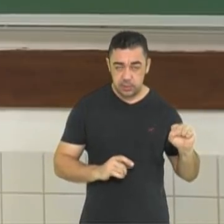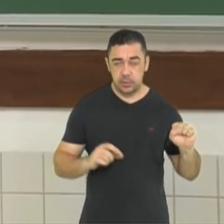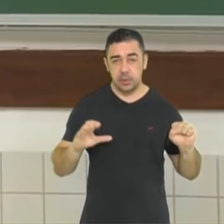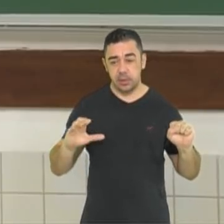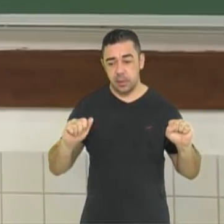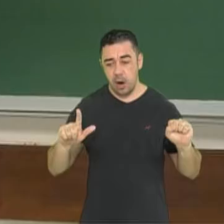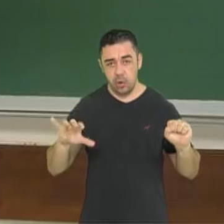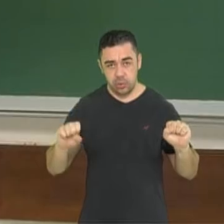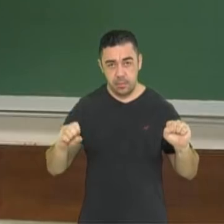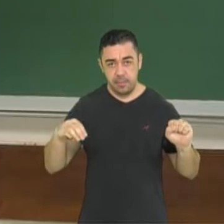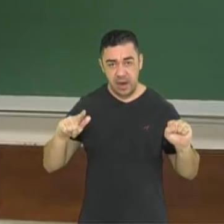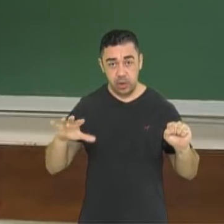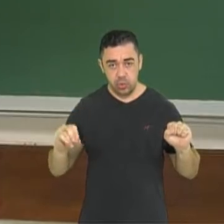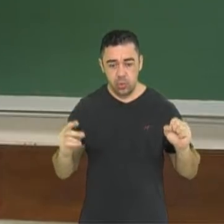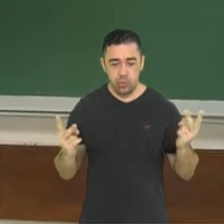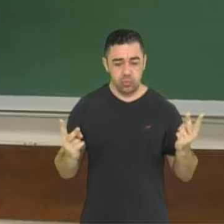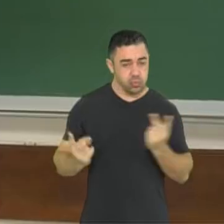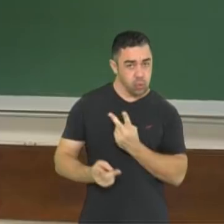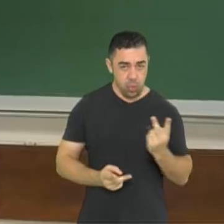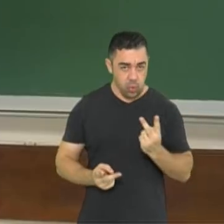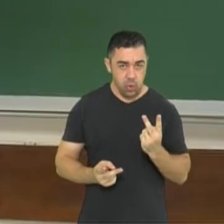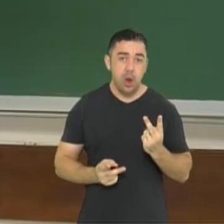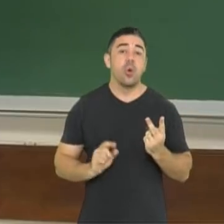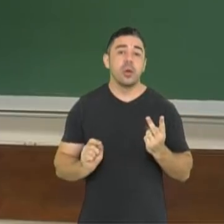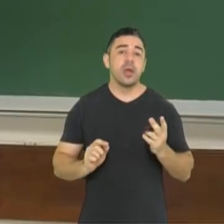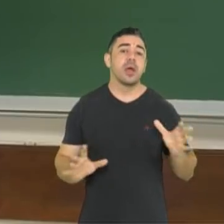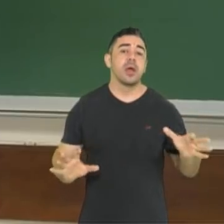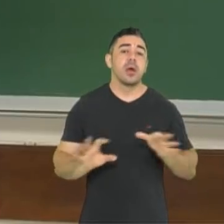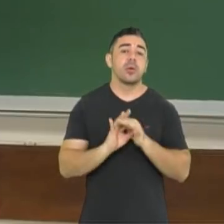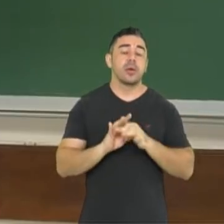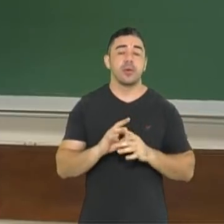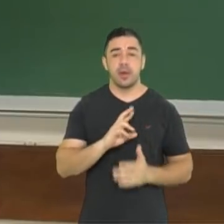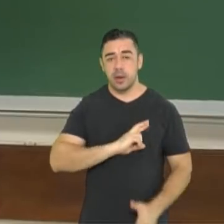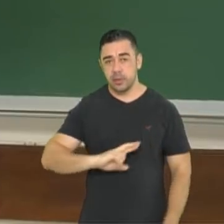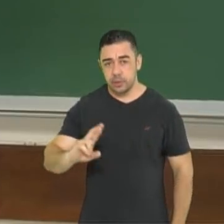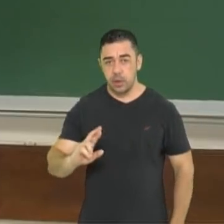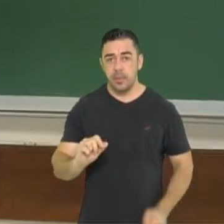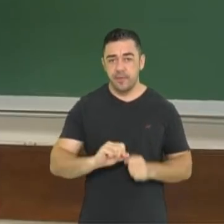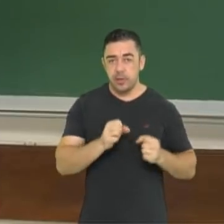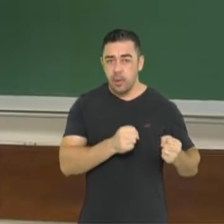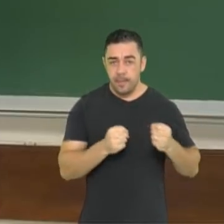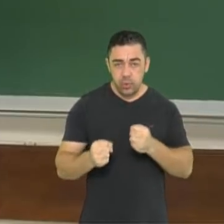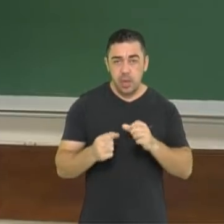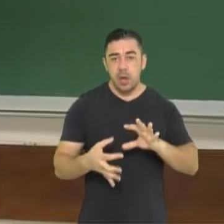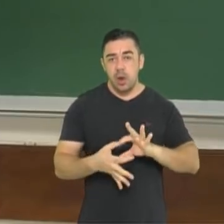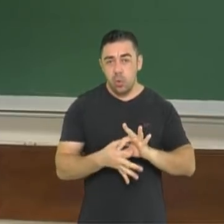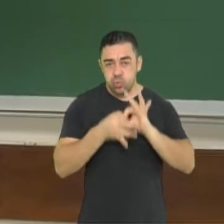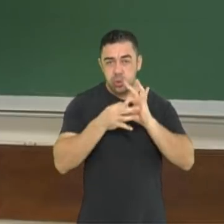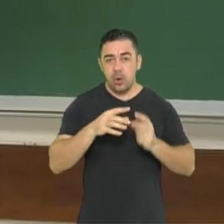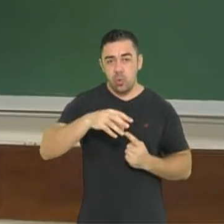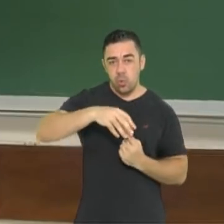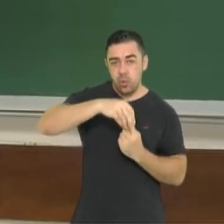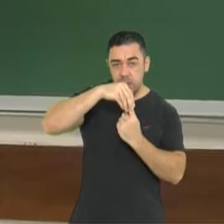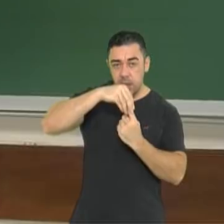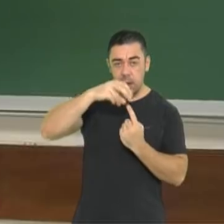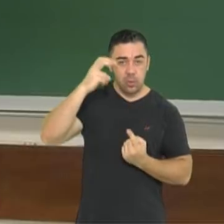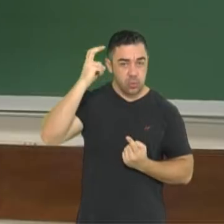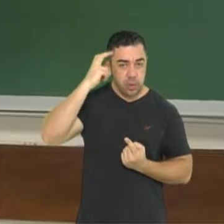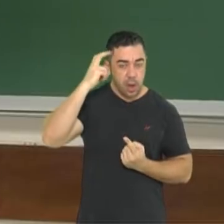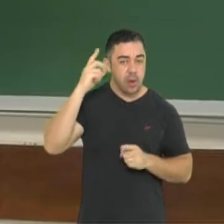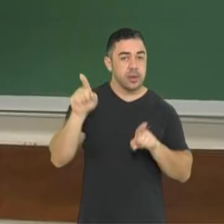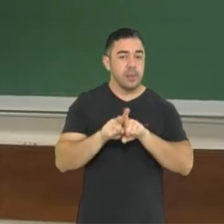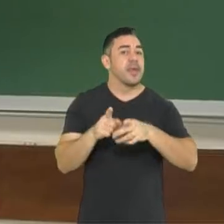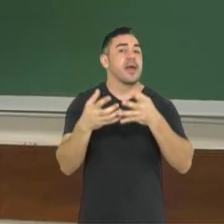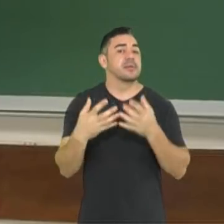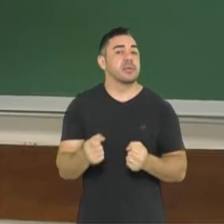interessantes. Ele se aproxima da religião, da cristandade, para consolidar seu poder, para fazer uma unidade cultural, para legitimar